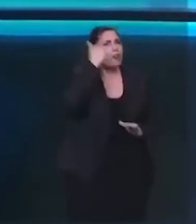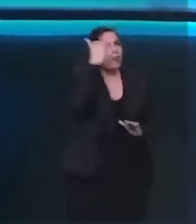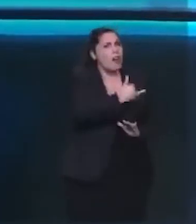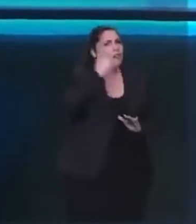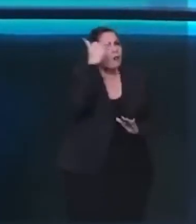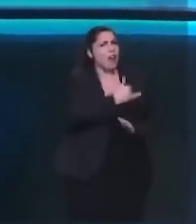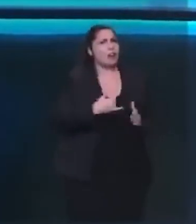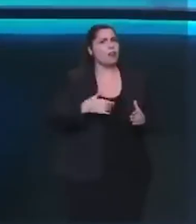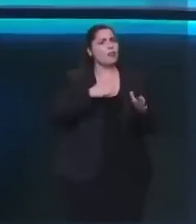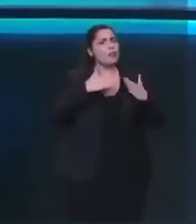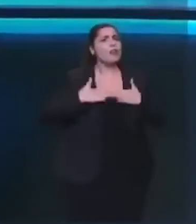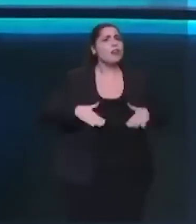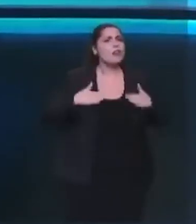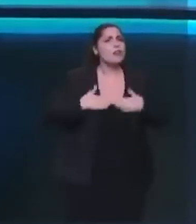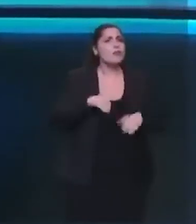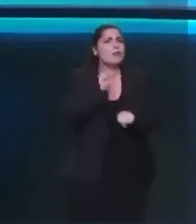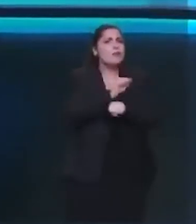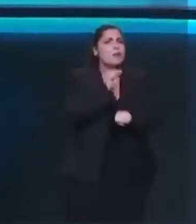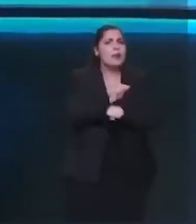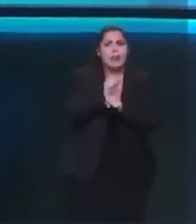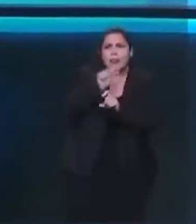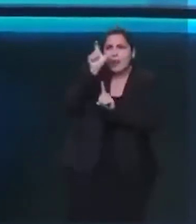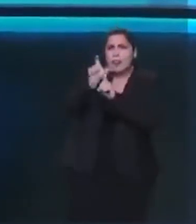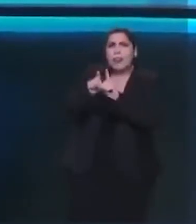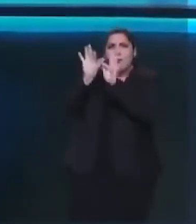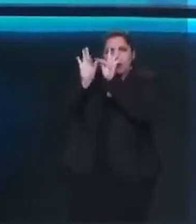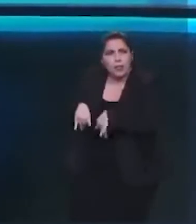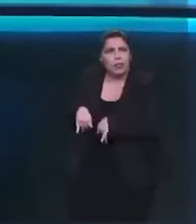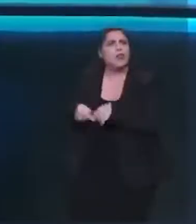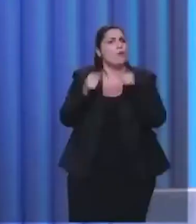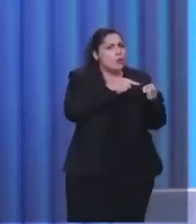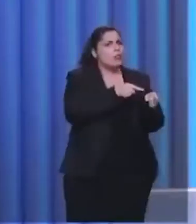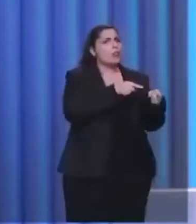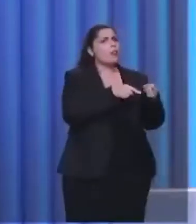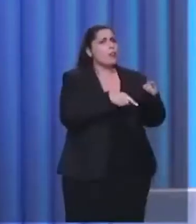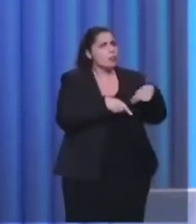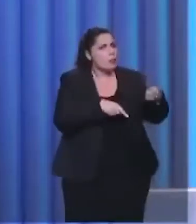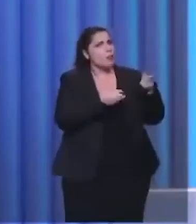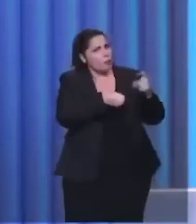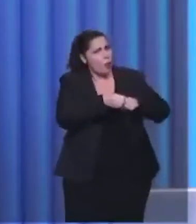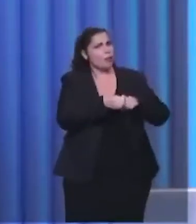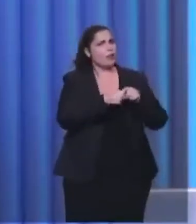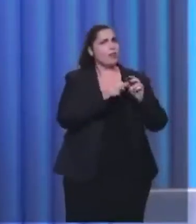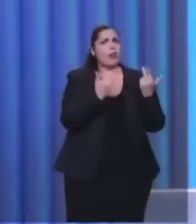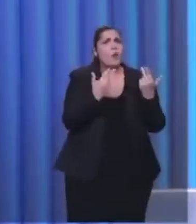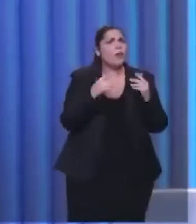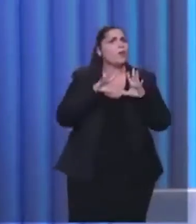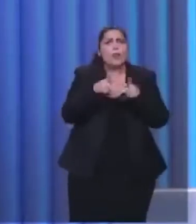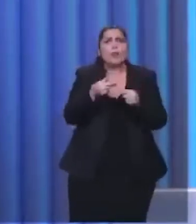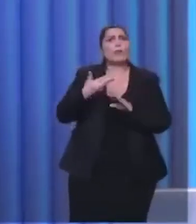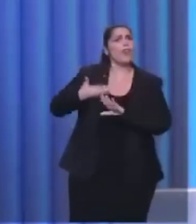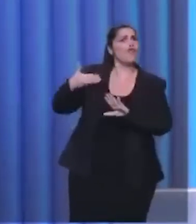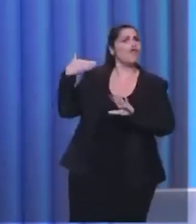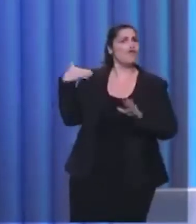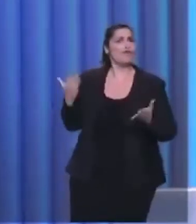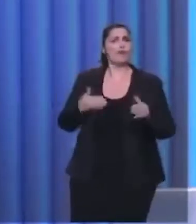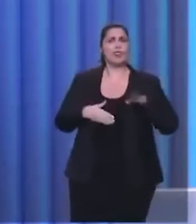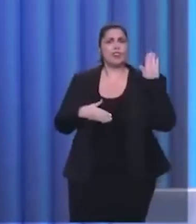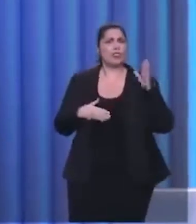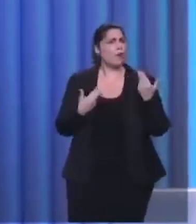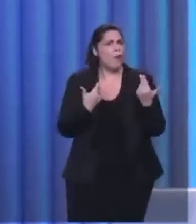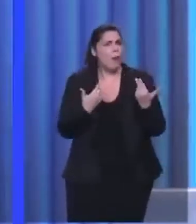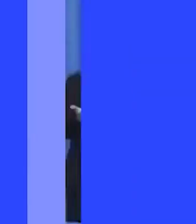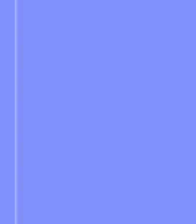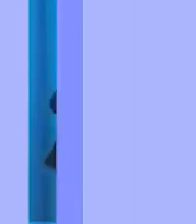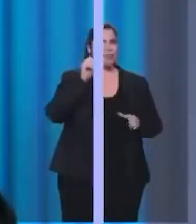senhor aguarde a conclusão da fala do seu oponente e retorne ao seu assento, como fizeram todos os demais. Os senhores podem,